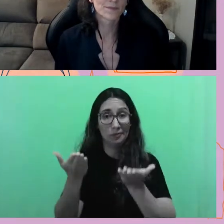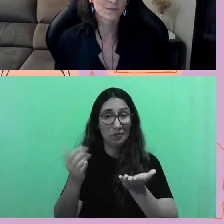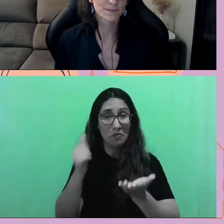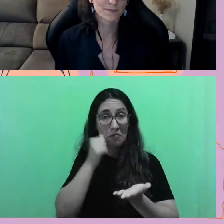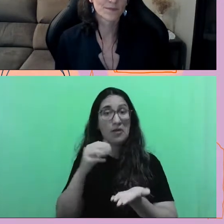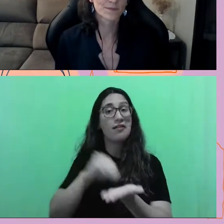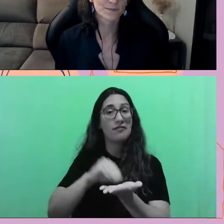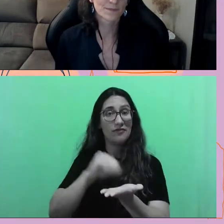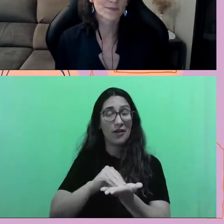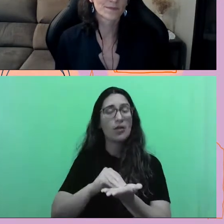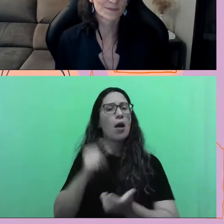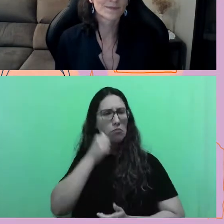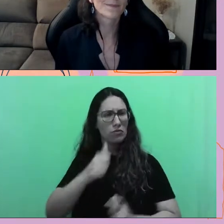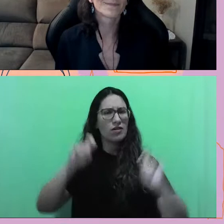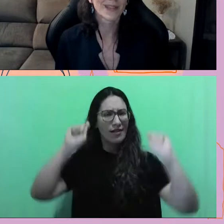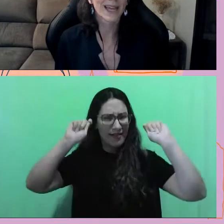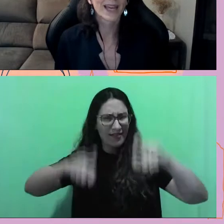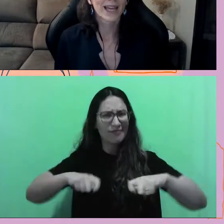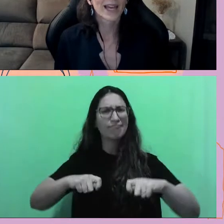de sobra.